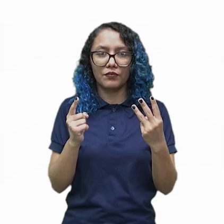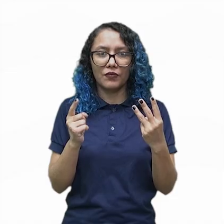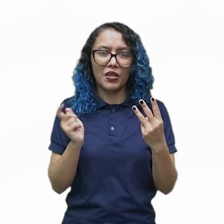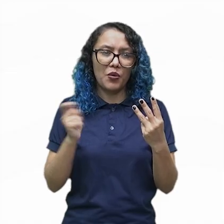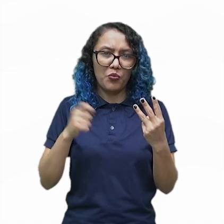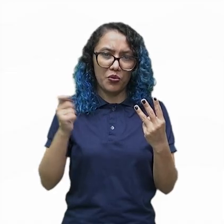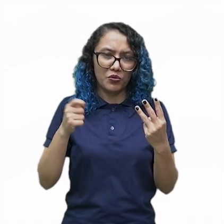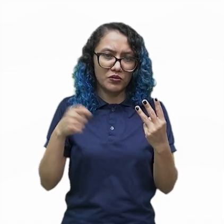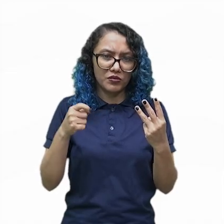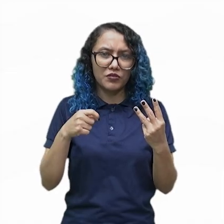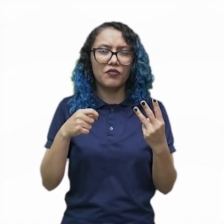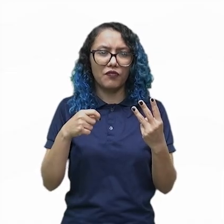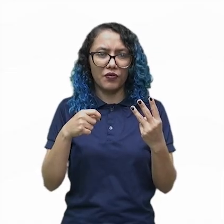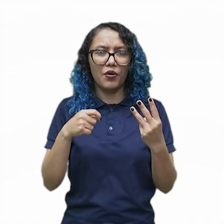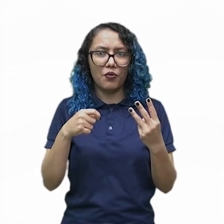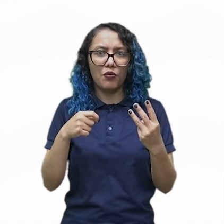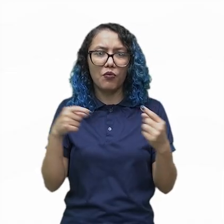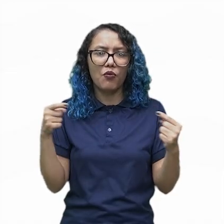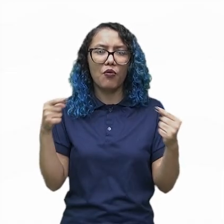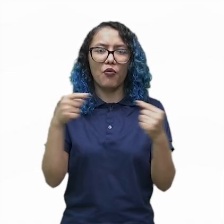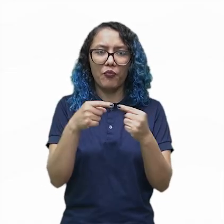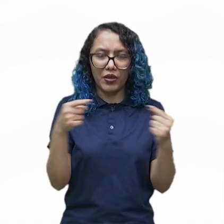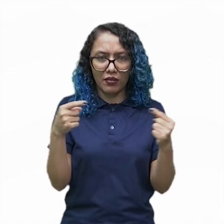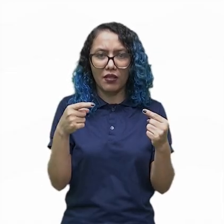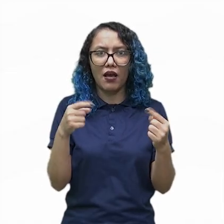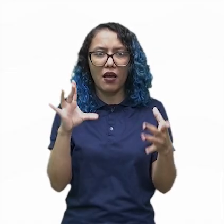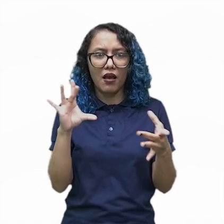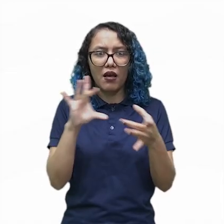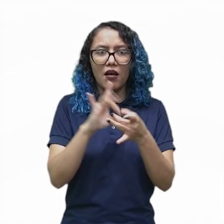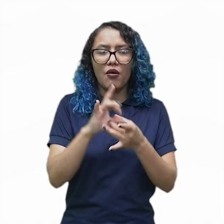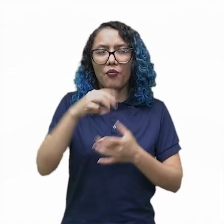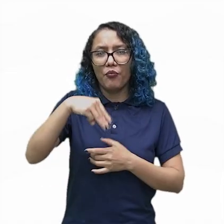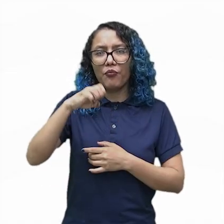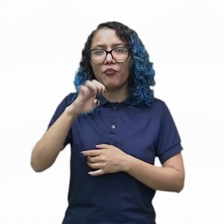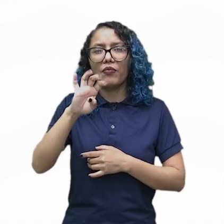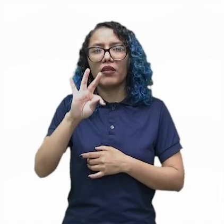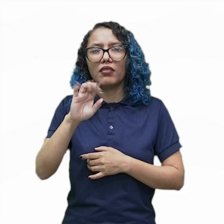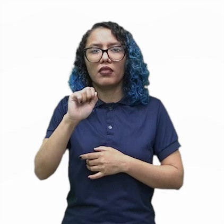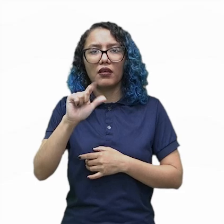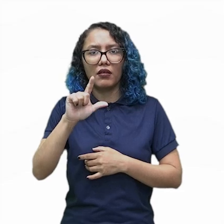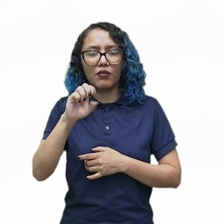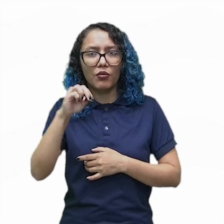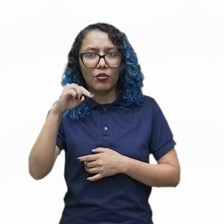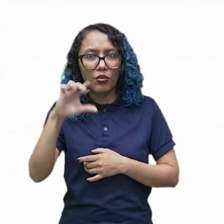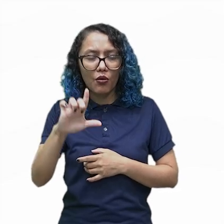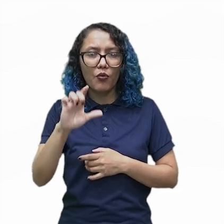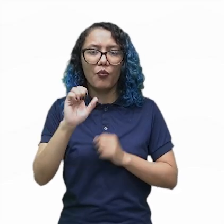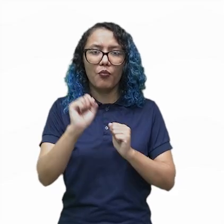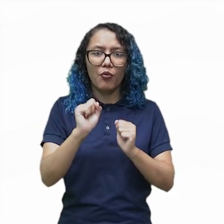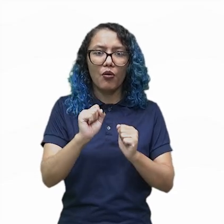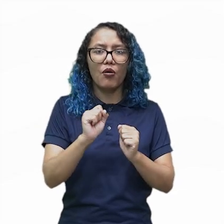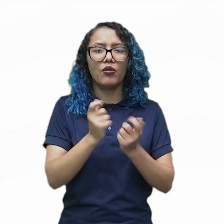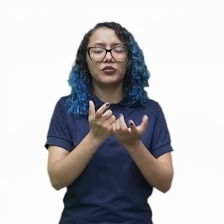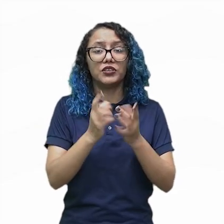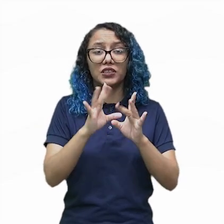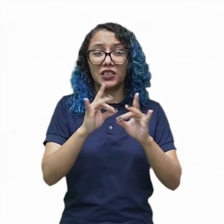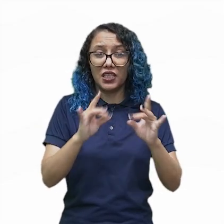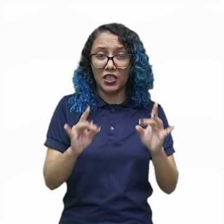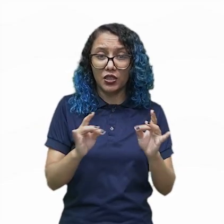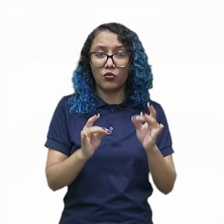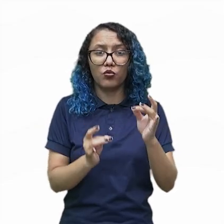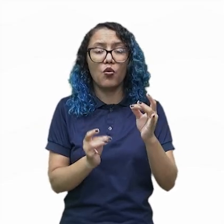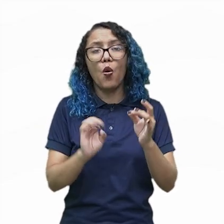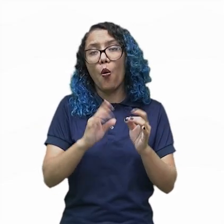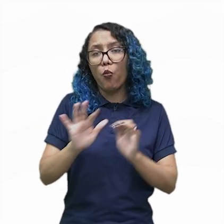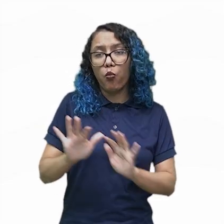podem ser identificadas para o metanol, né? Podem estar ligadas ao metanol. Quais são elas? Líquido e vapores altamente